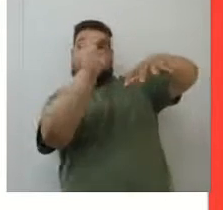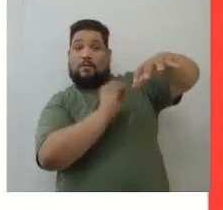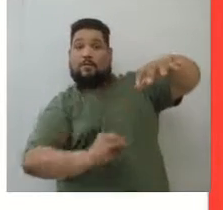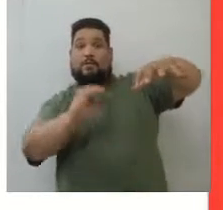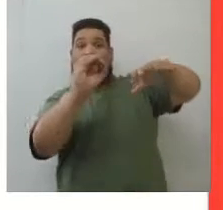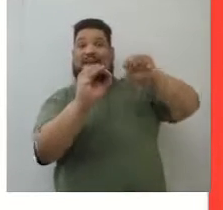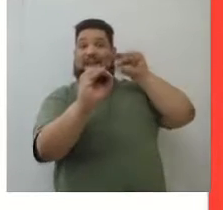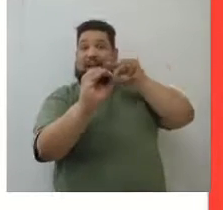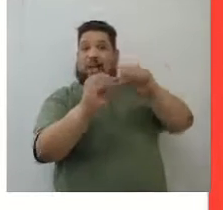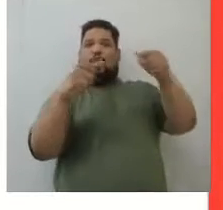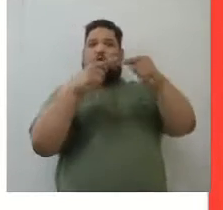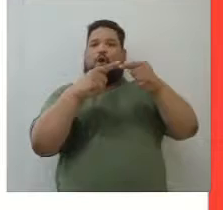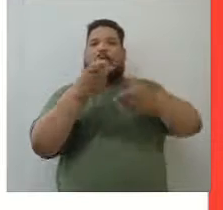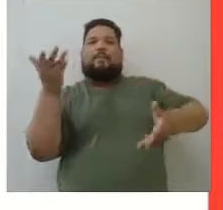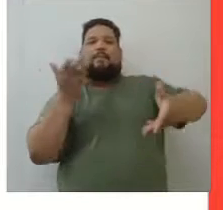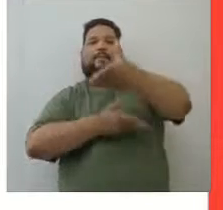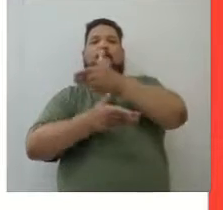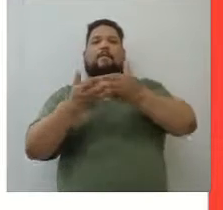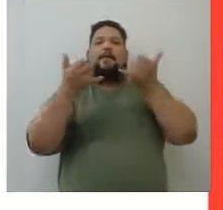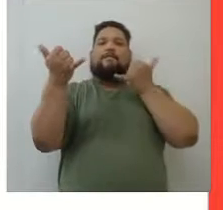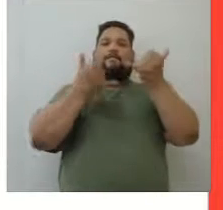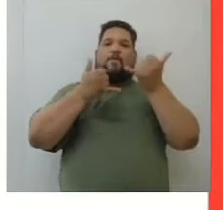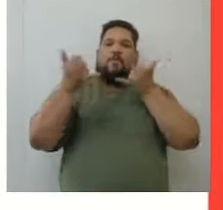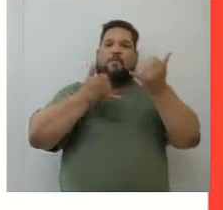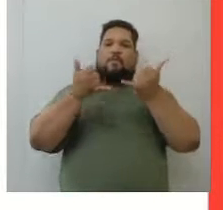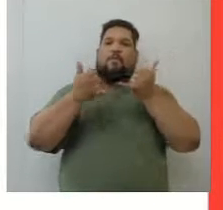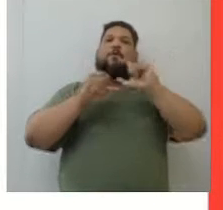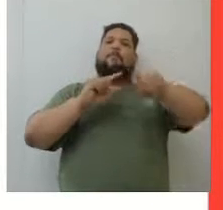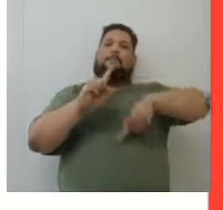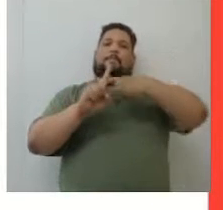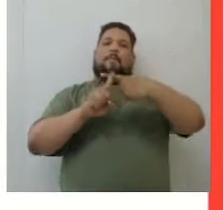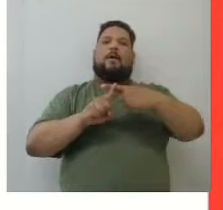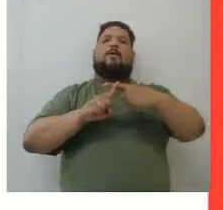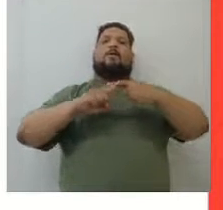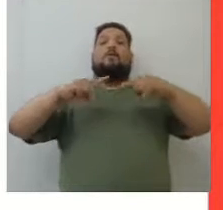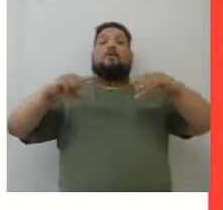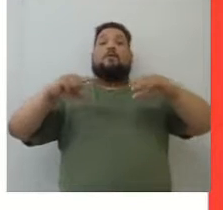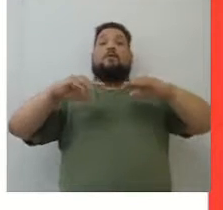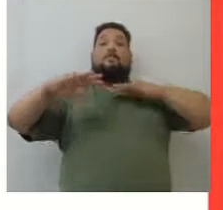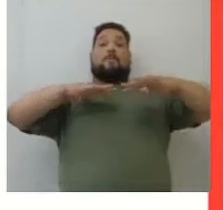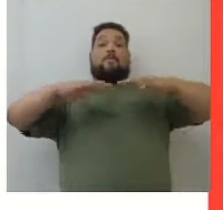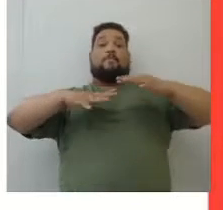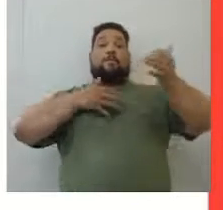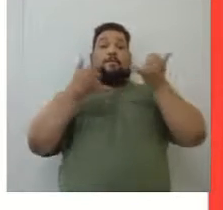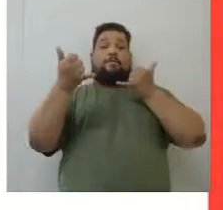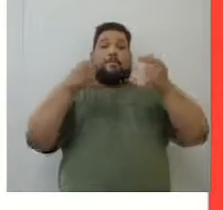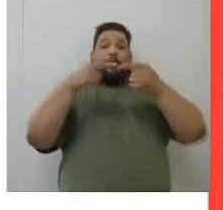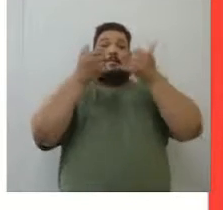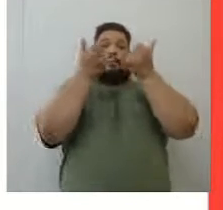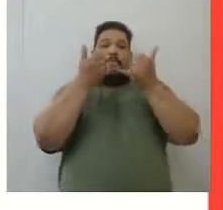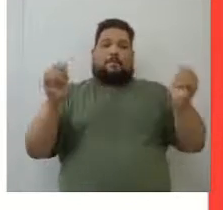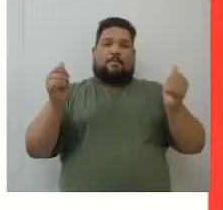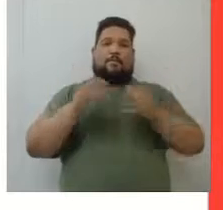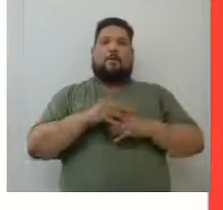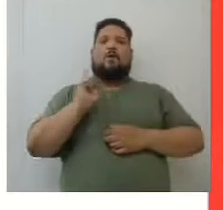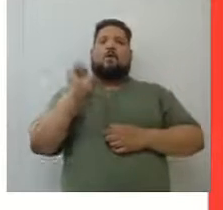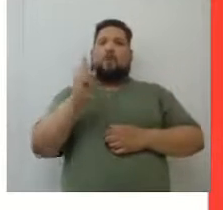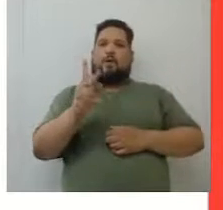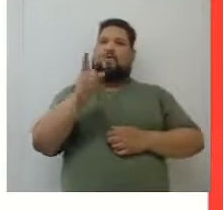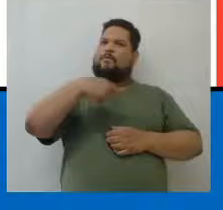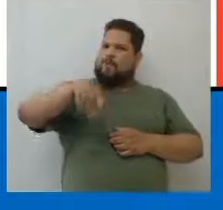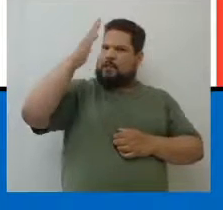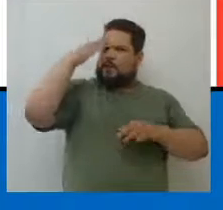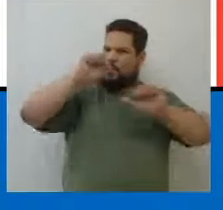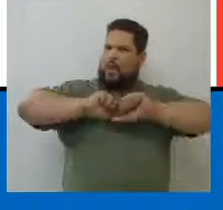como uma transmissão de informação, que é o satélite, e um como meio de transporte dessa informação, que vai ser a fibra óptica. Ok, espero que vocês